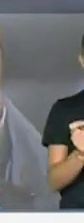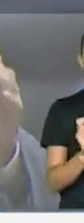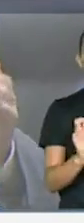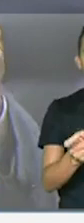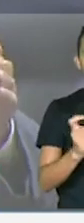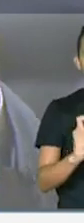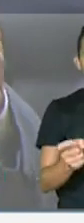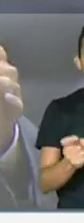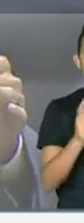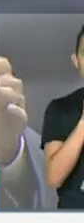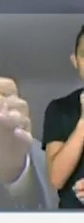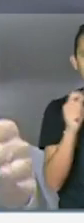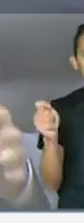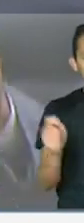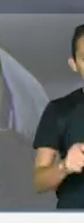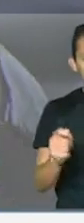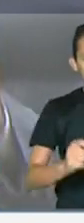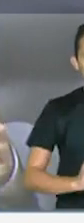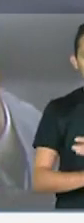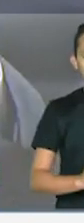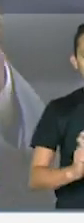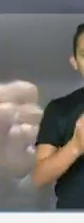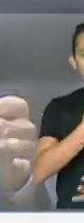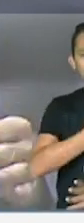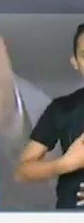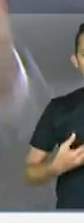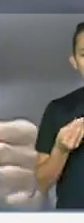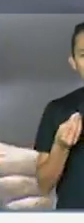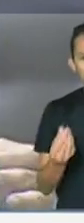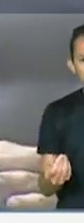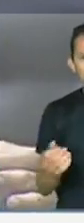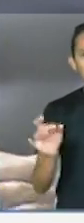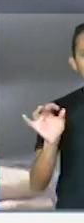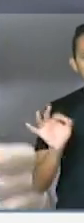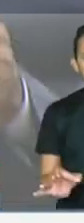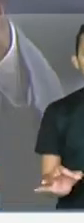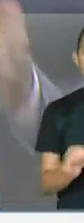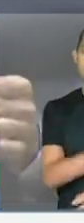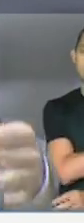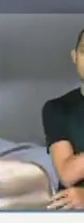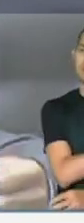água. Então é possível uma empresa pública ter qualidade e ter eficiência. Não é o que